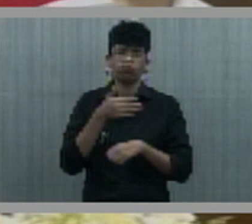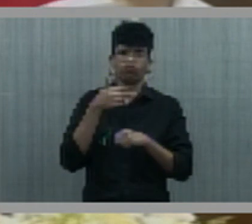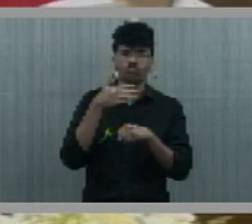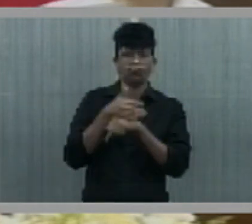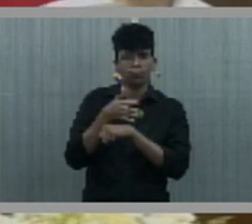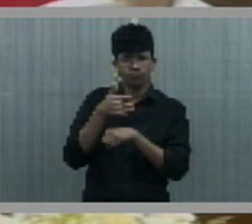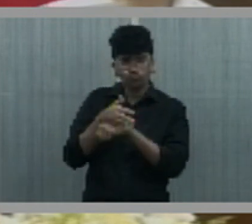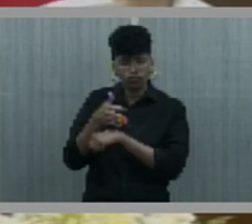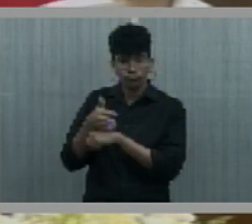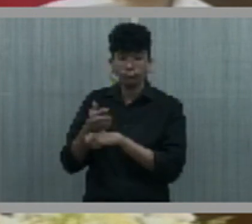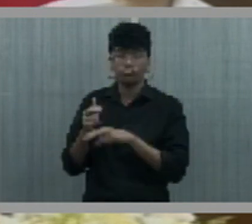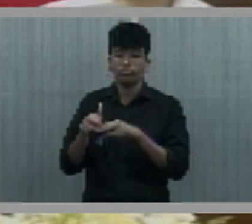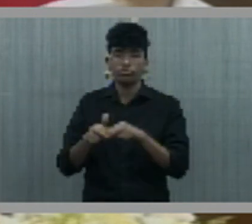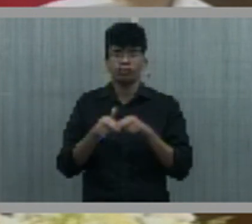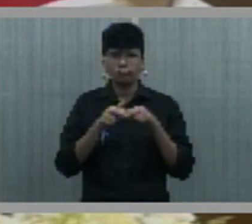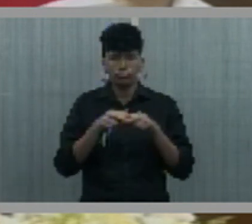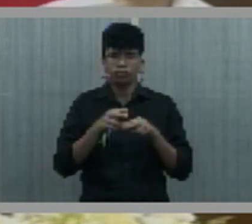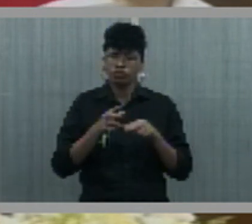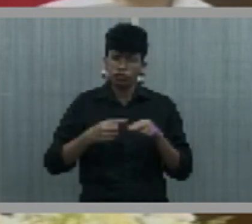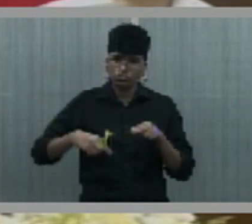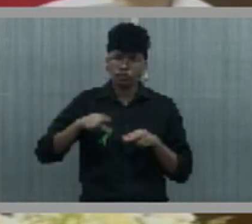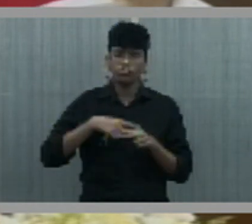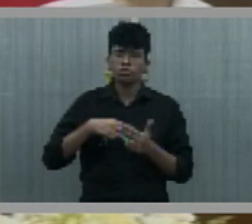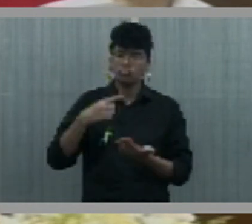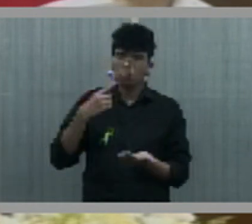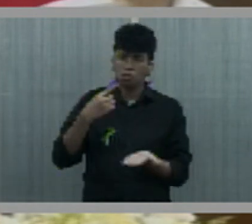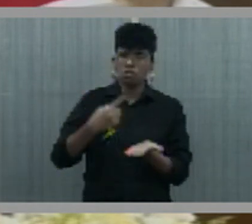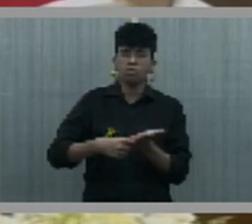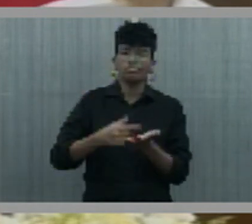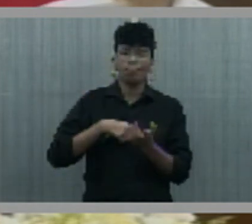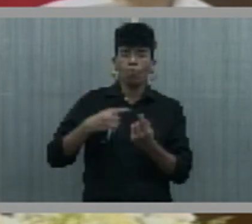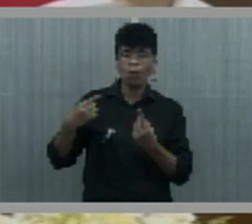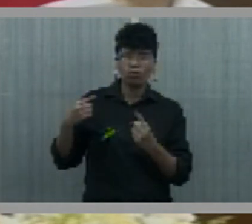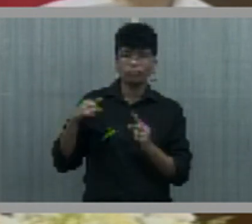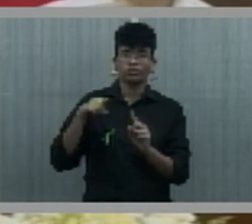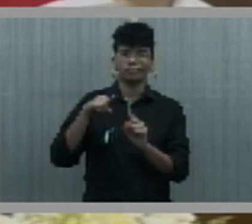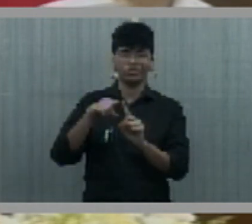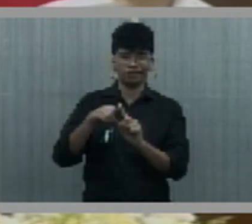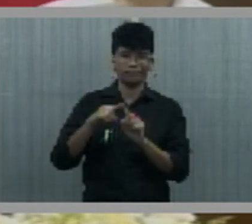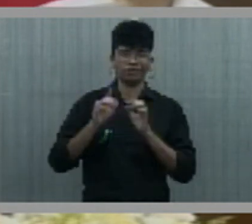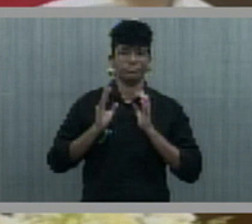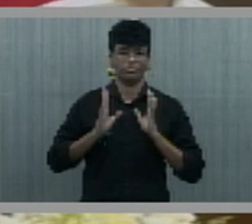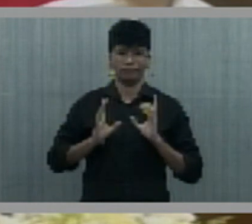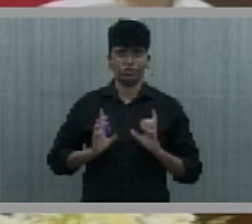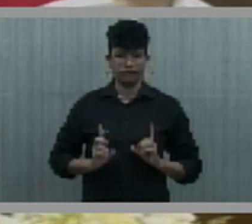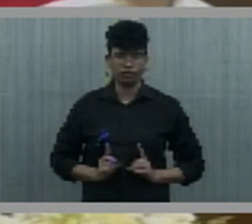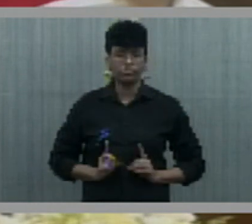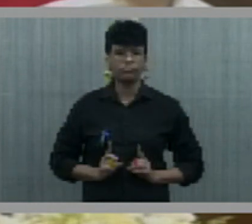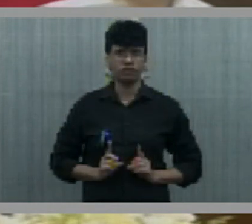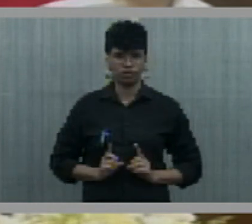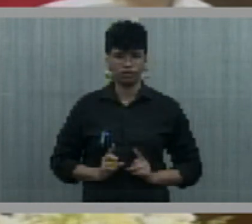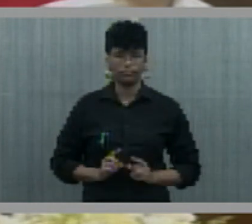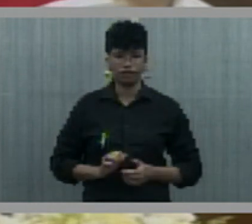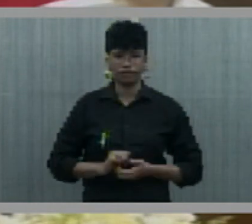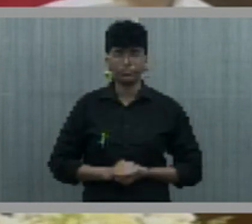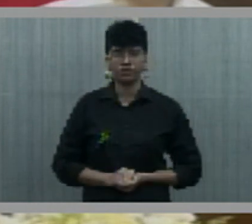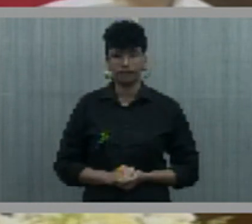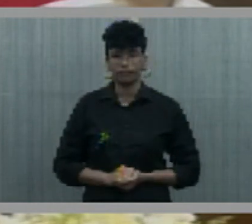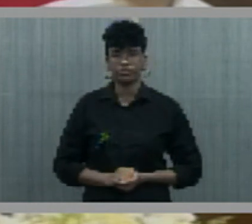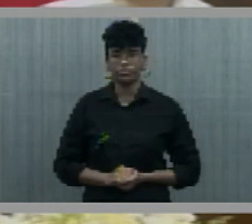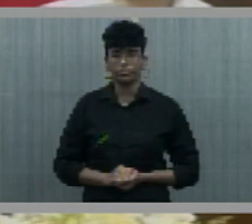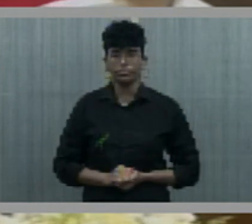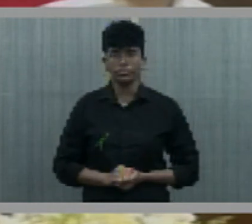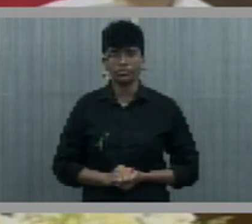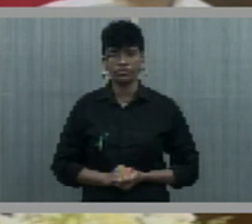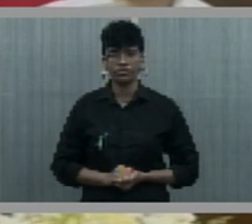atuantes, pois estão cumprindo as suas missões cidadãs e sacerdotais.